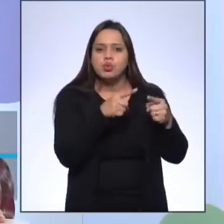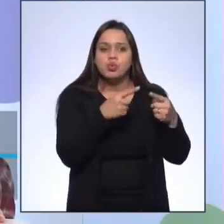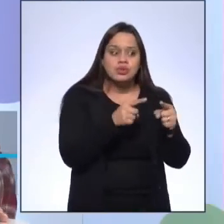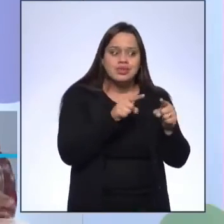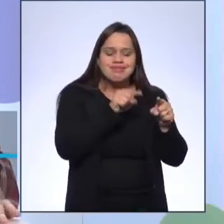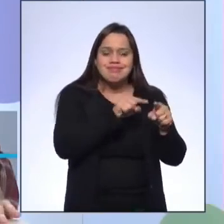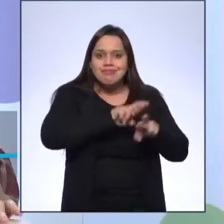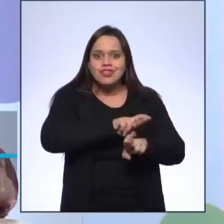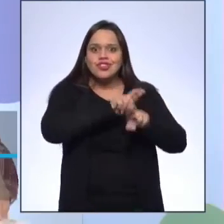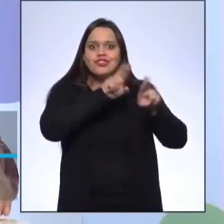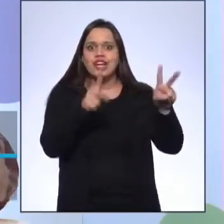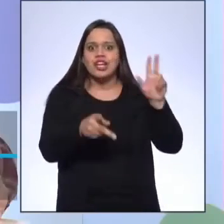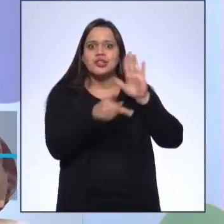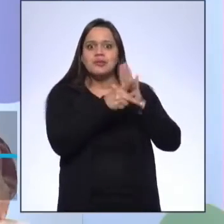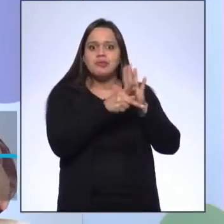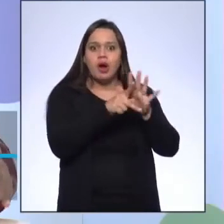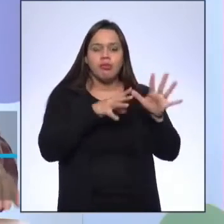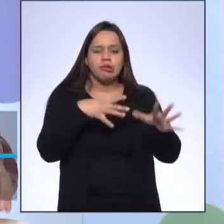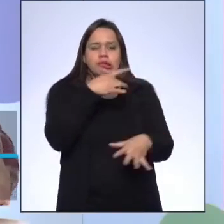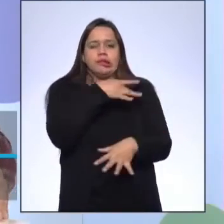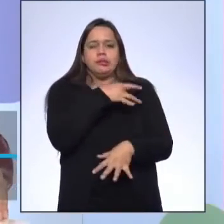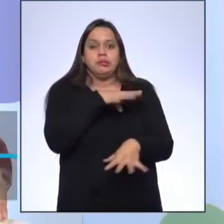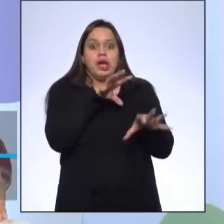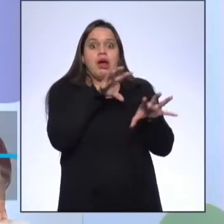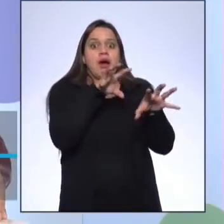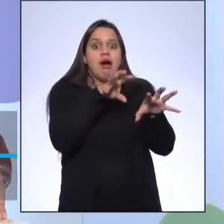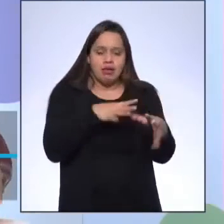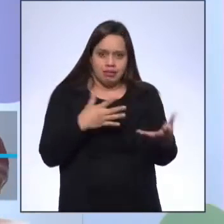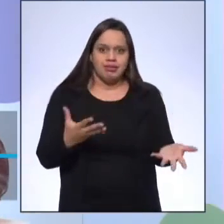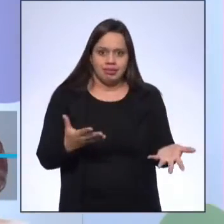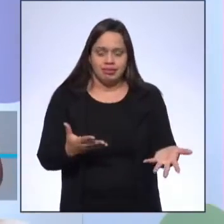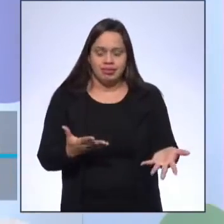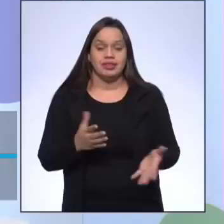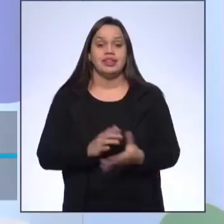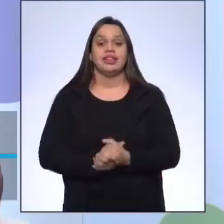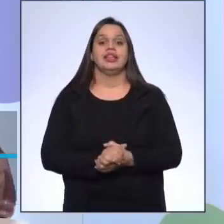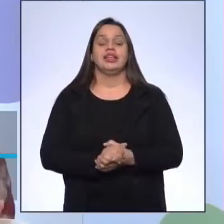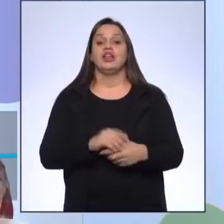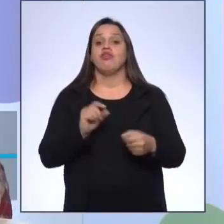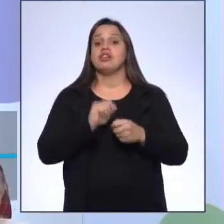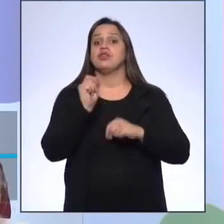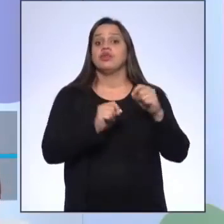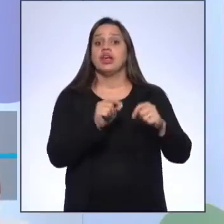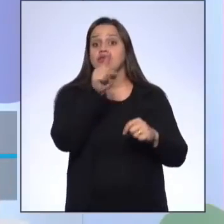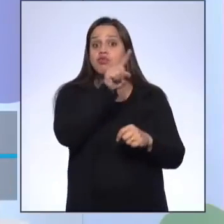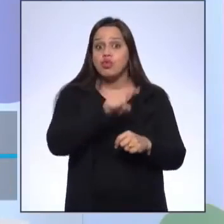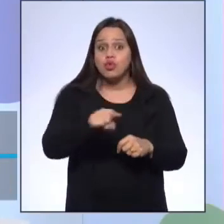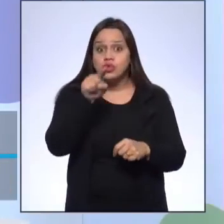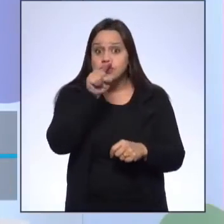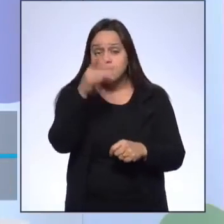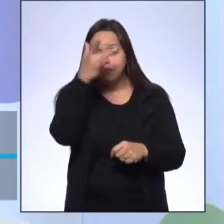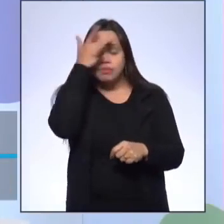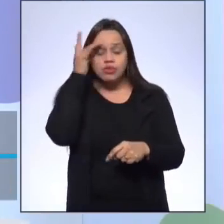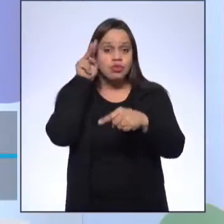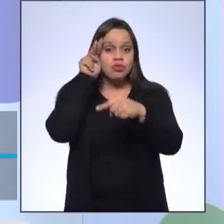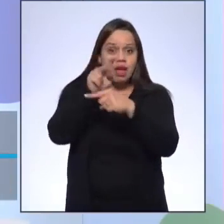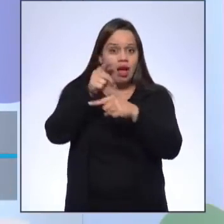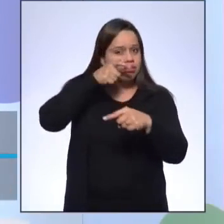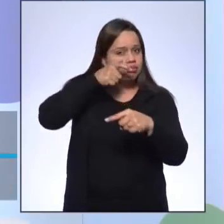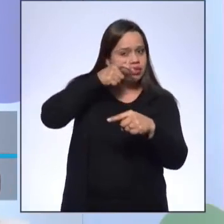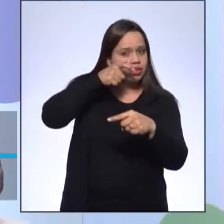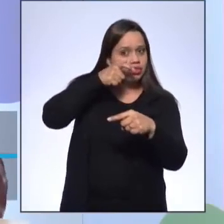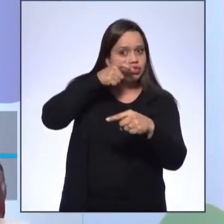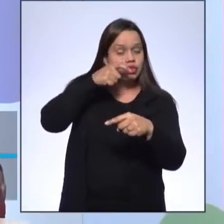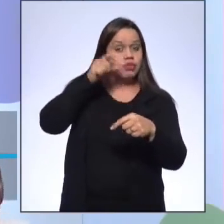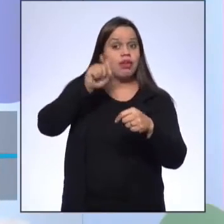nessa música de fundo, ou nessa música incidental, nessa trilha incidental. Ou seja, chamando a atenção para aquele fato. Tá?